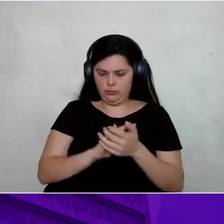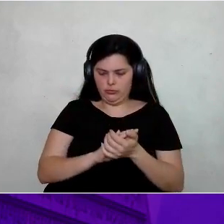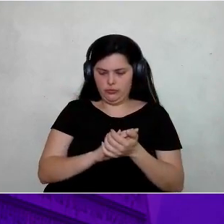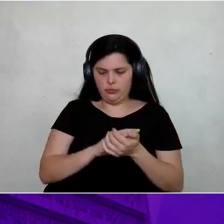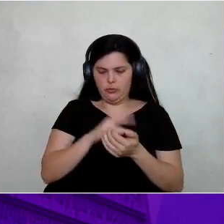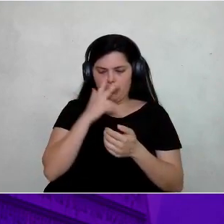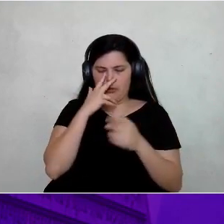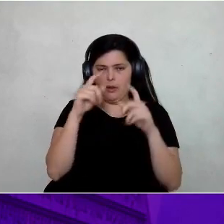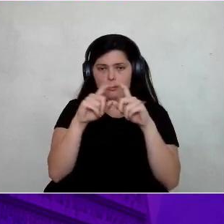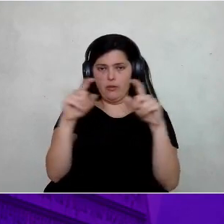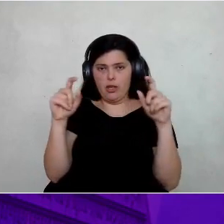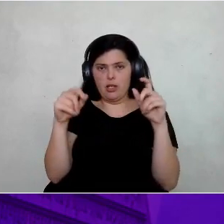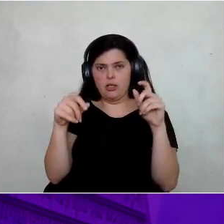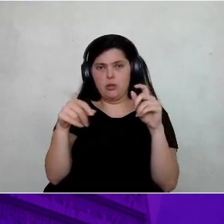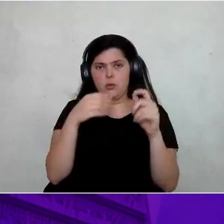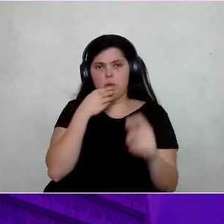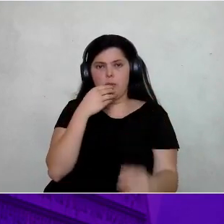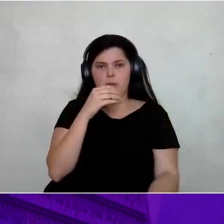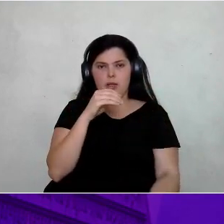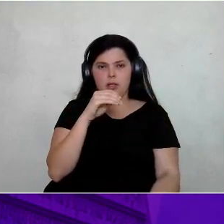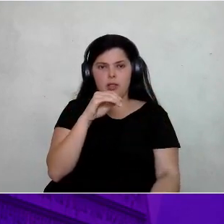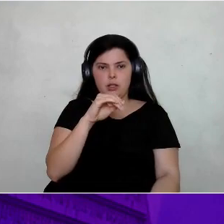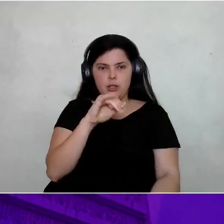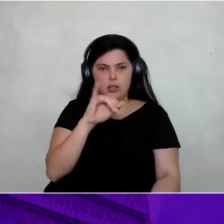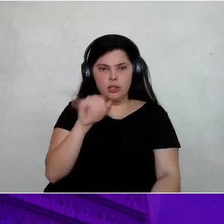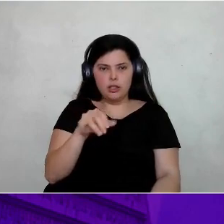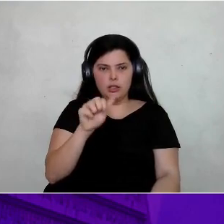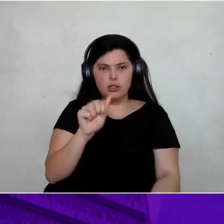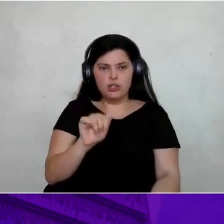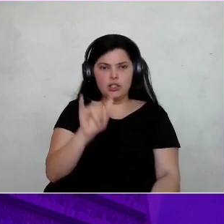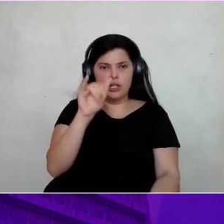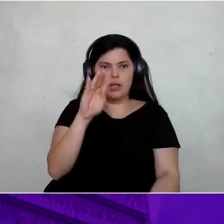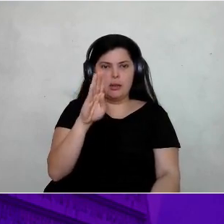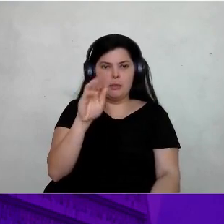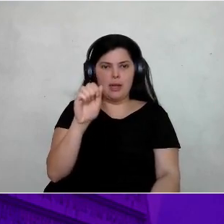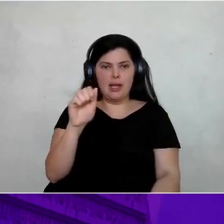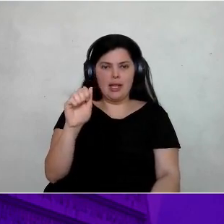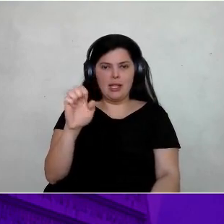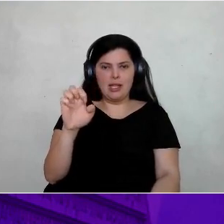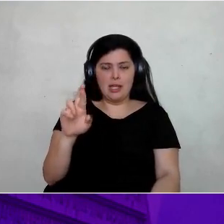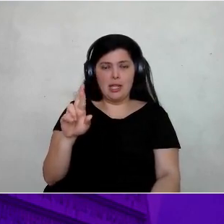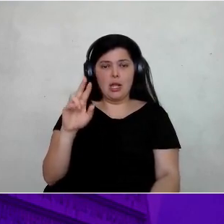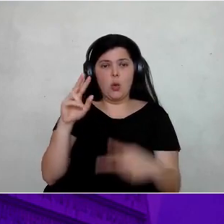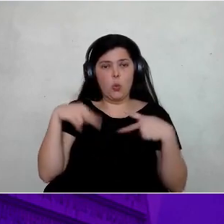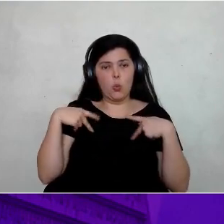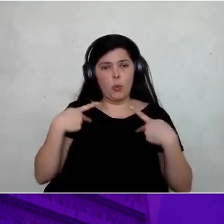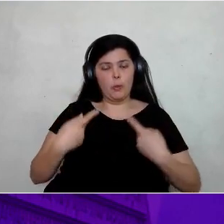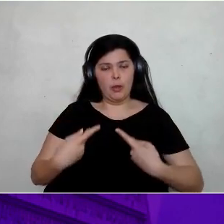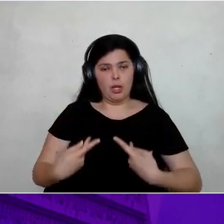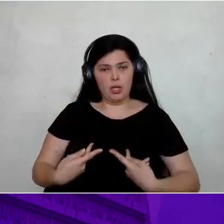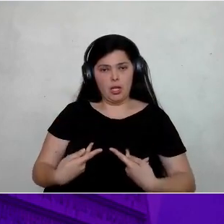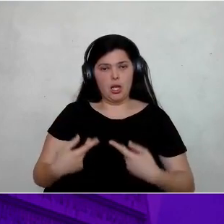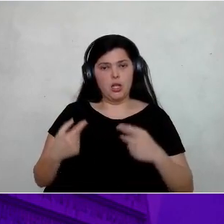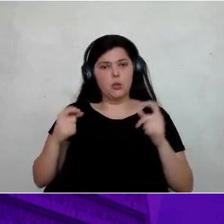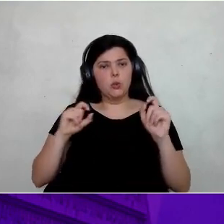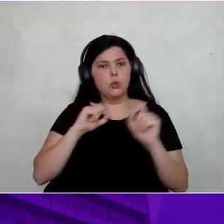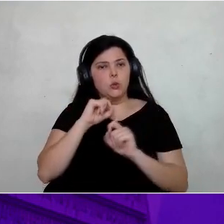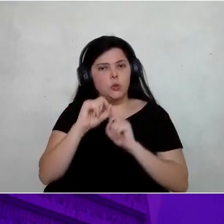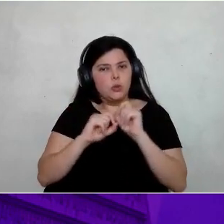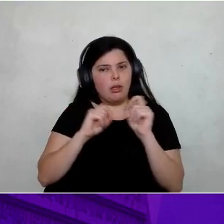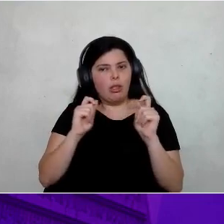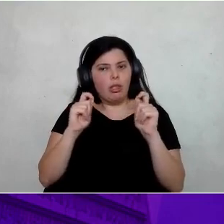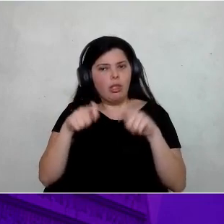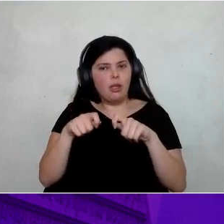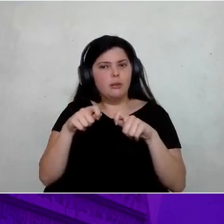do Jay Baer, né? Que a humanidade como um todo, hoje a gente consegue coletar